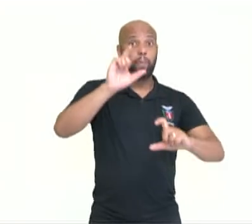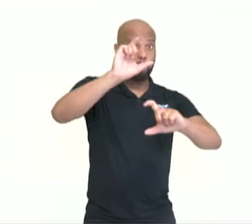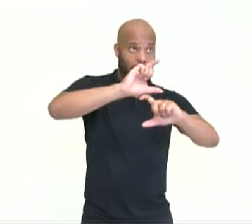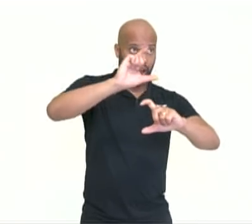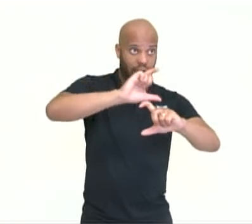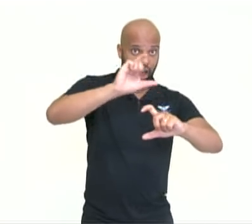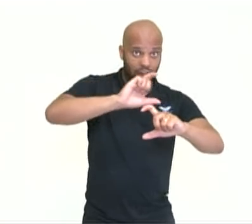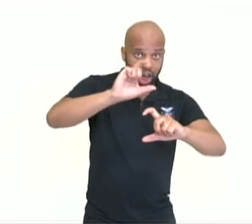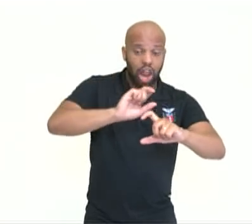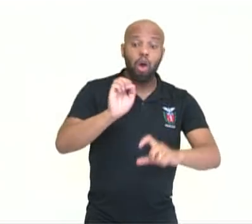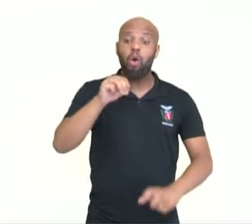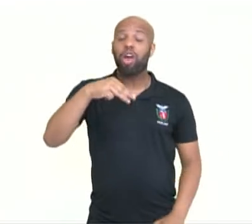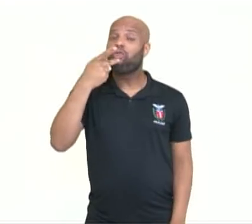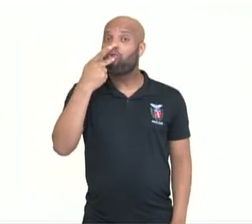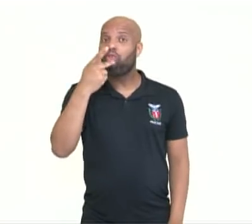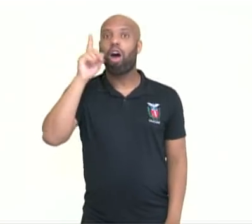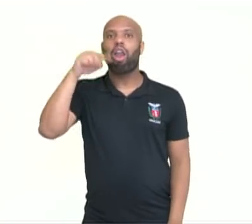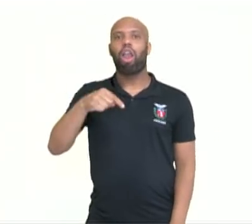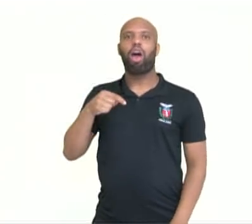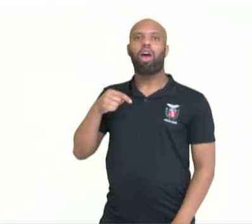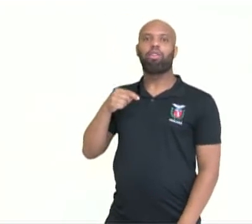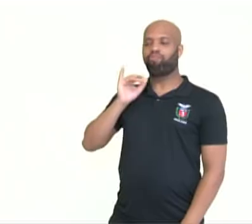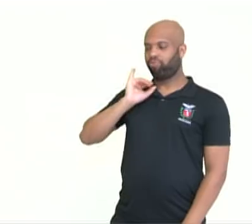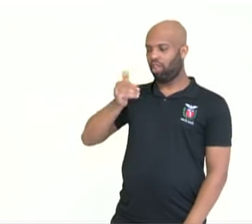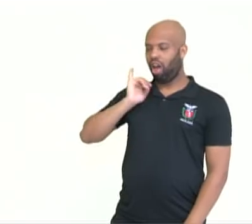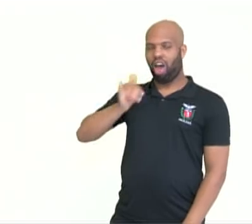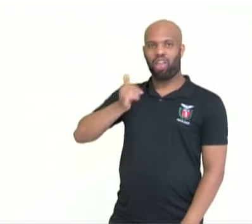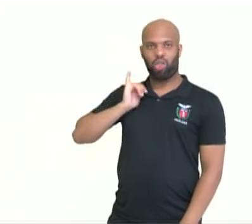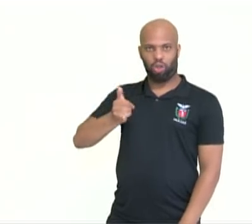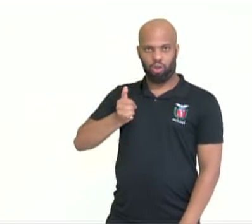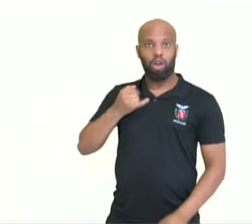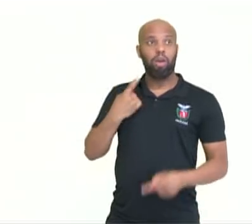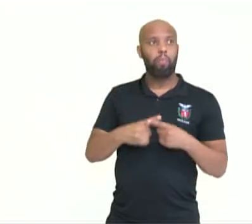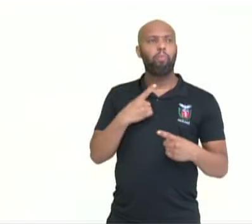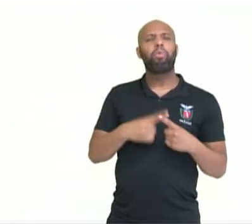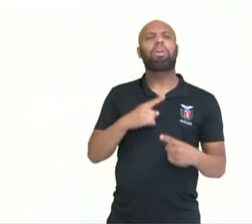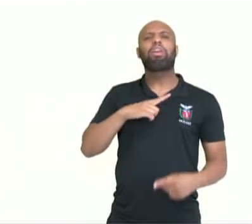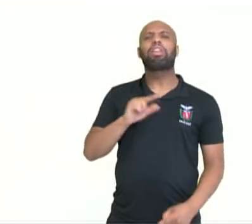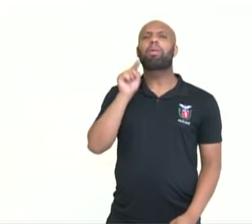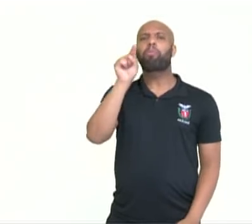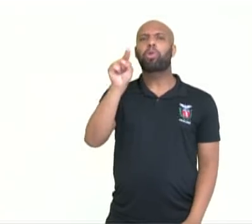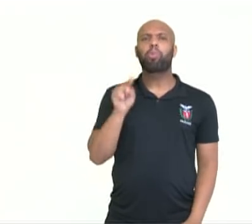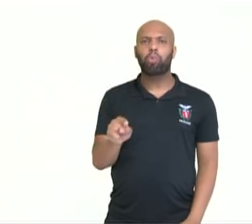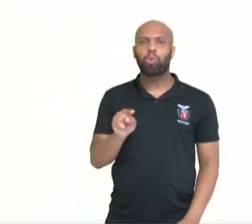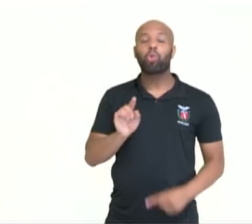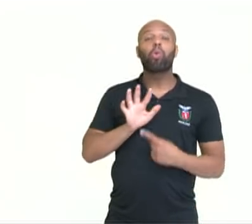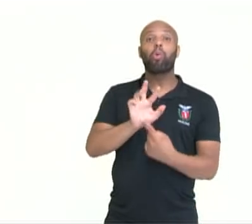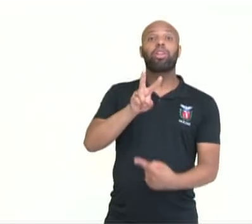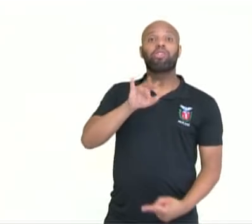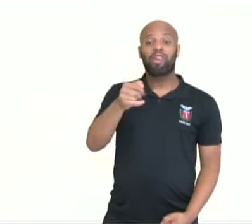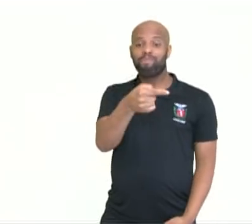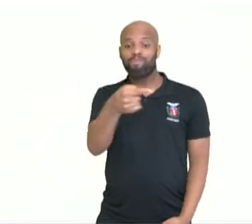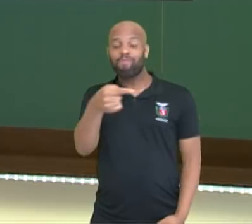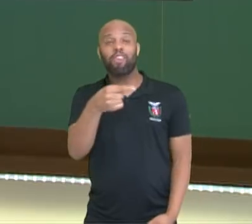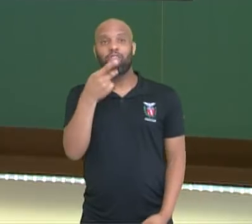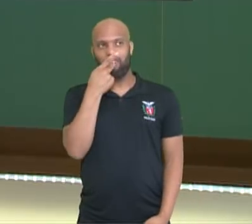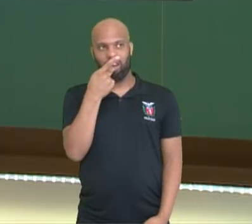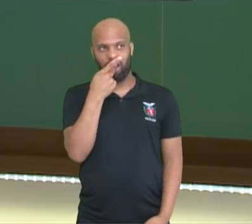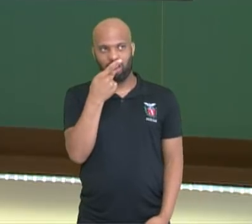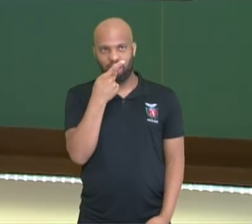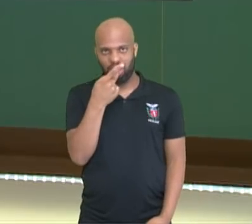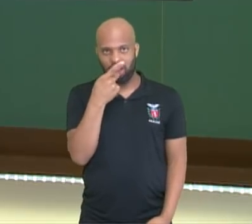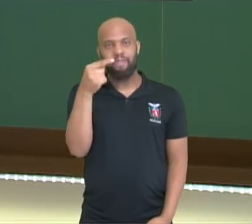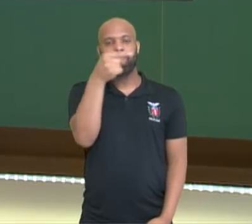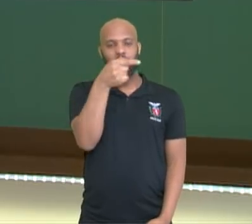parágrafo, voz do narrador. Os 2 pontos porque alguém vai estar indicando que vai ter fala. O travessão porque